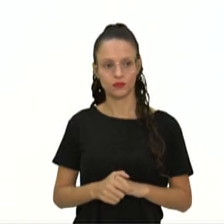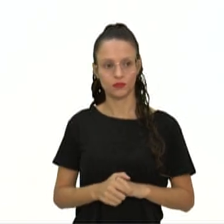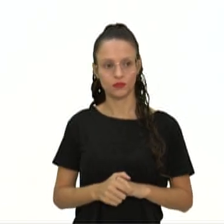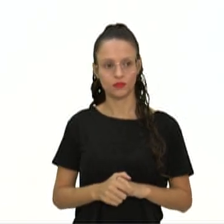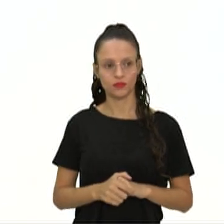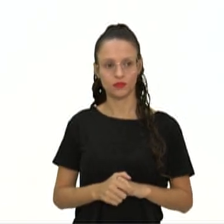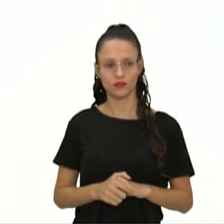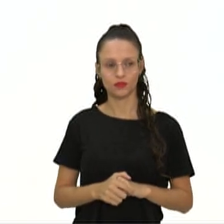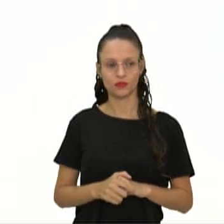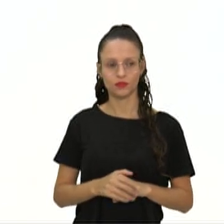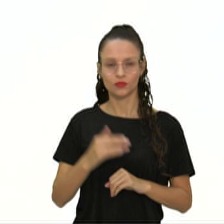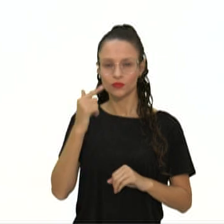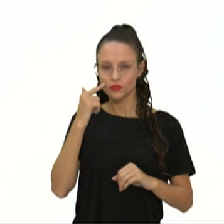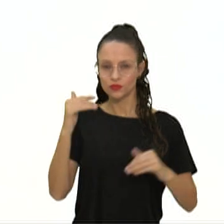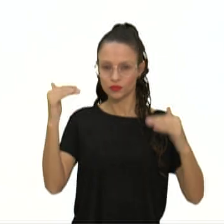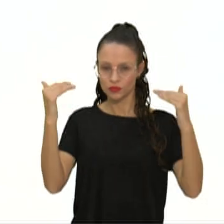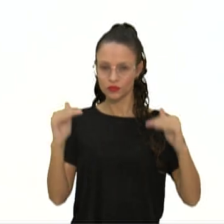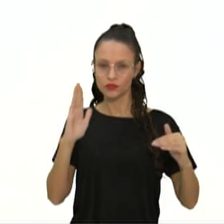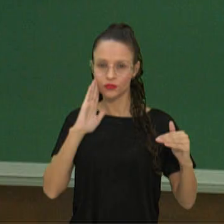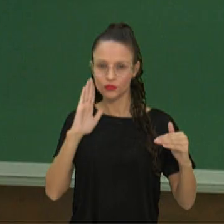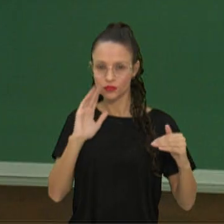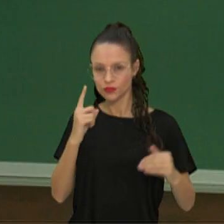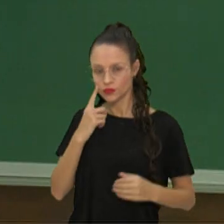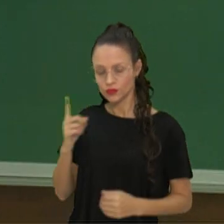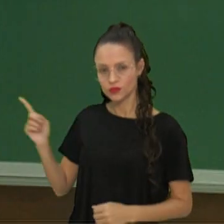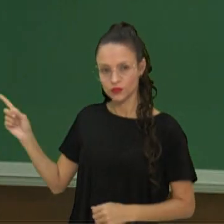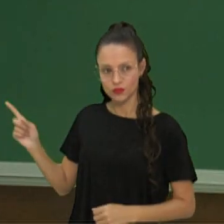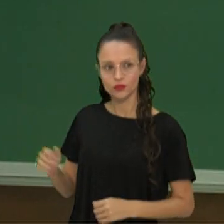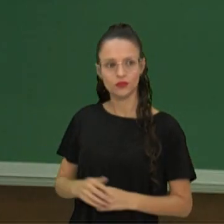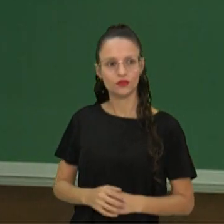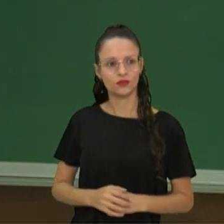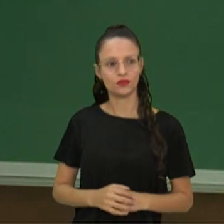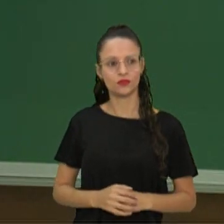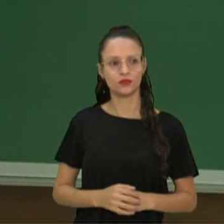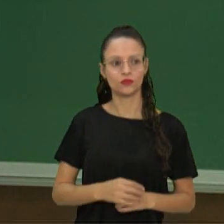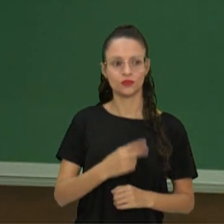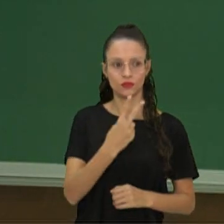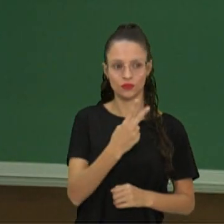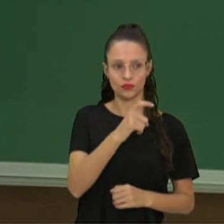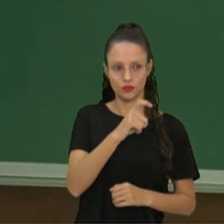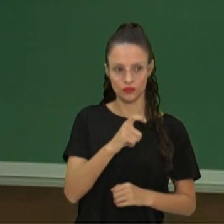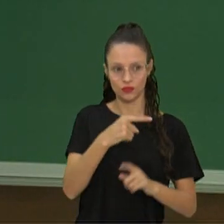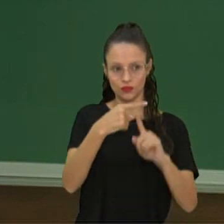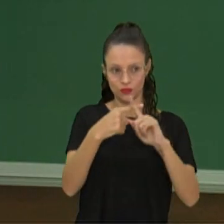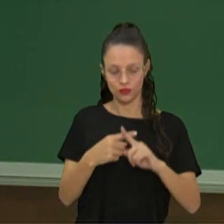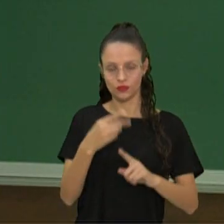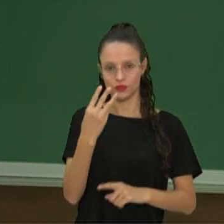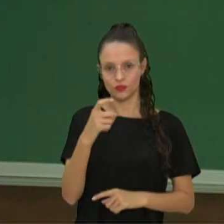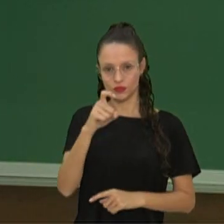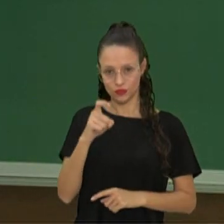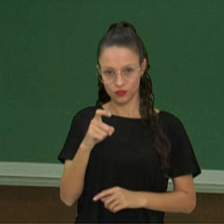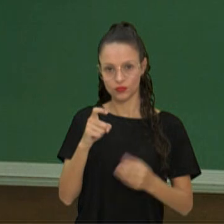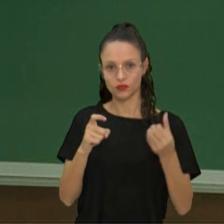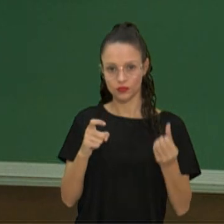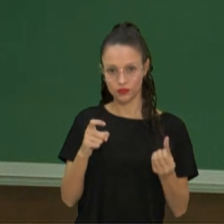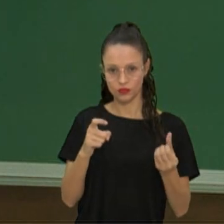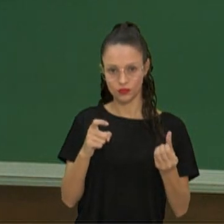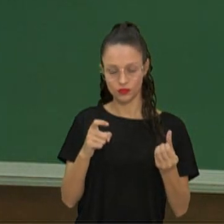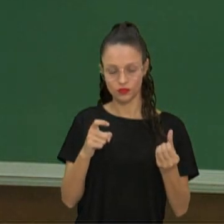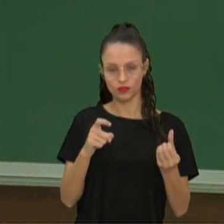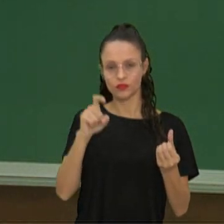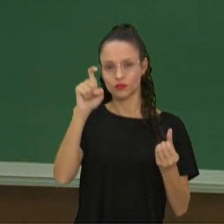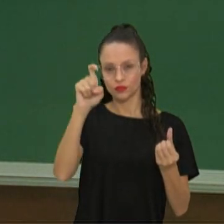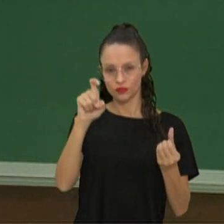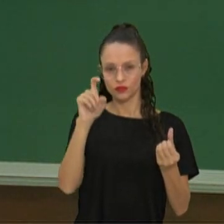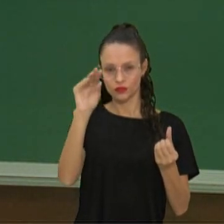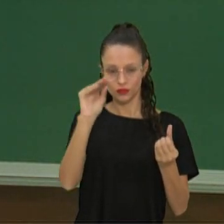as continhas aqui embaixo para a gente poder acompanhar, então dá uma olhada. 2x vezes 3x. 2 vezes 3 é 6 e x vezes x é